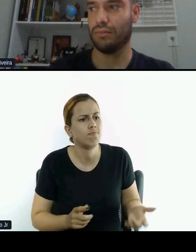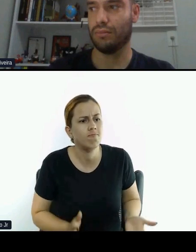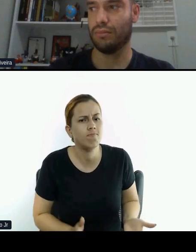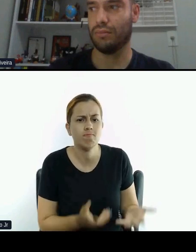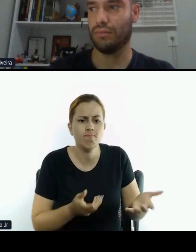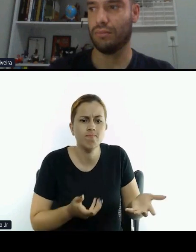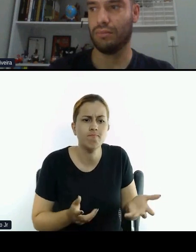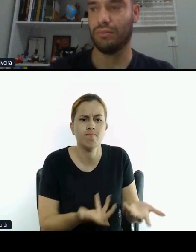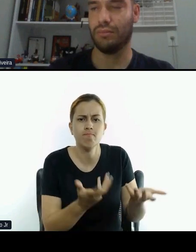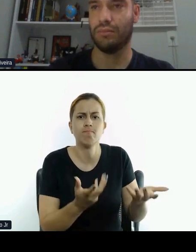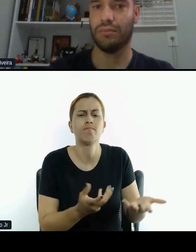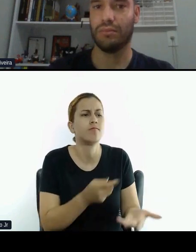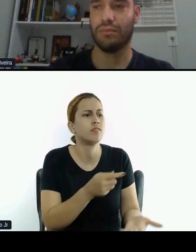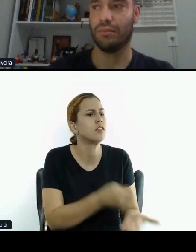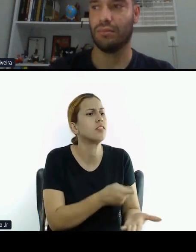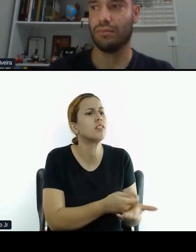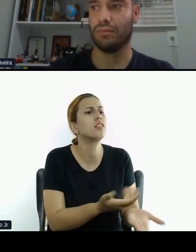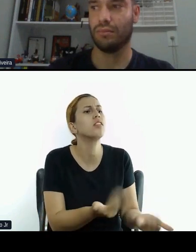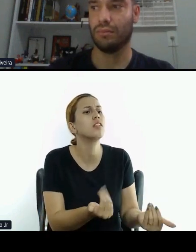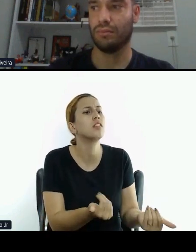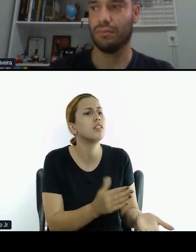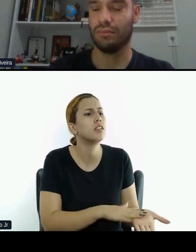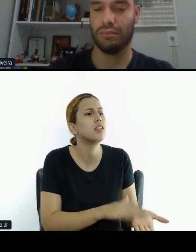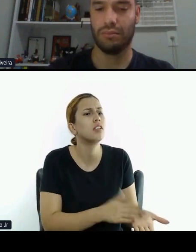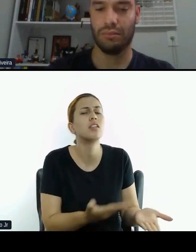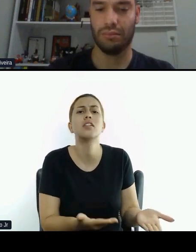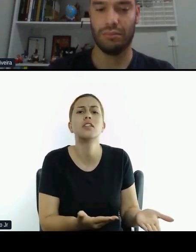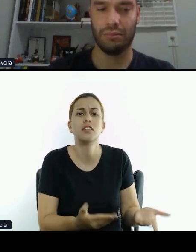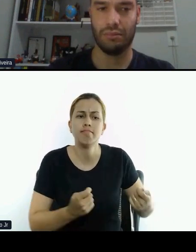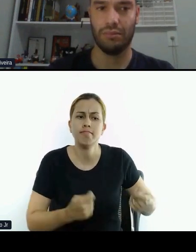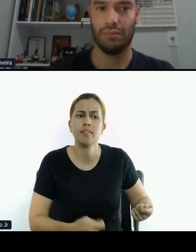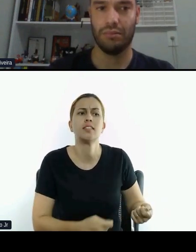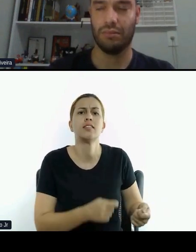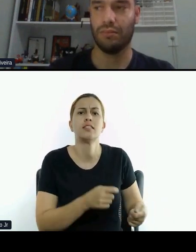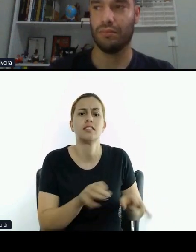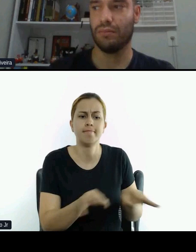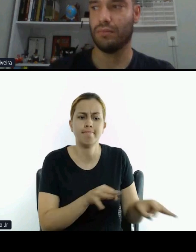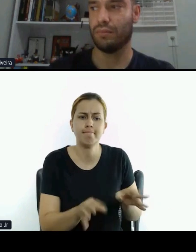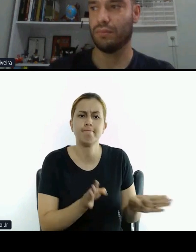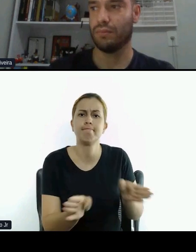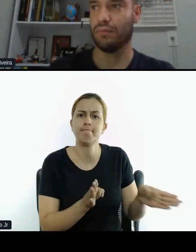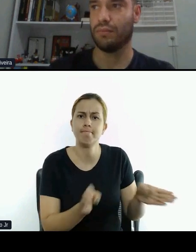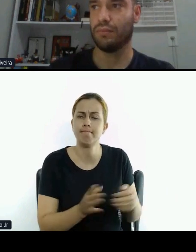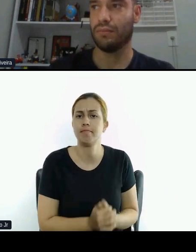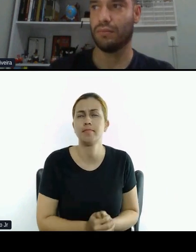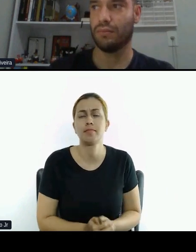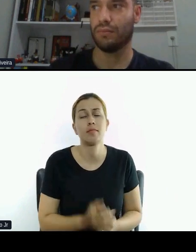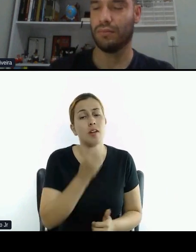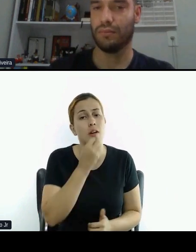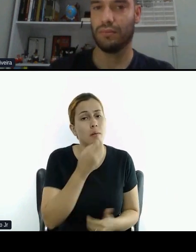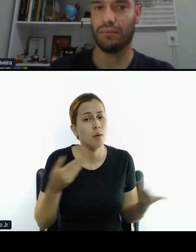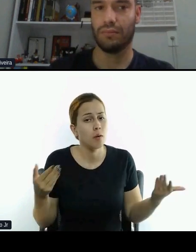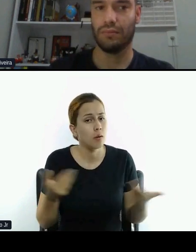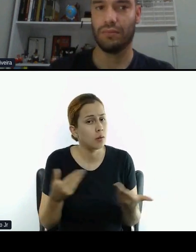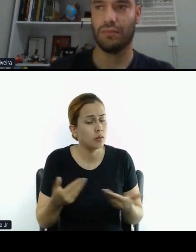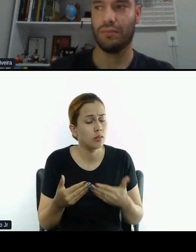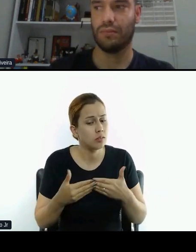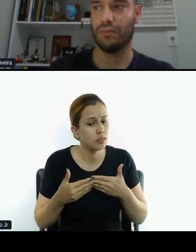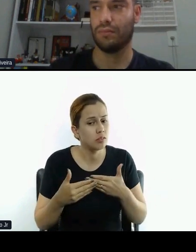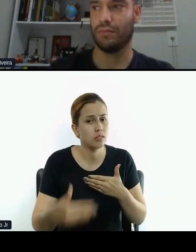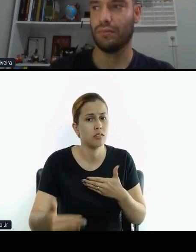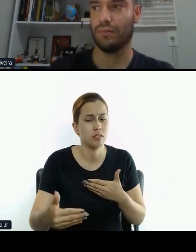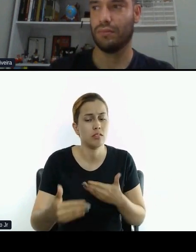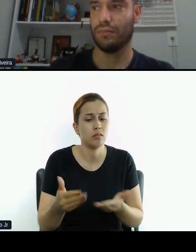nas empresas que tem que ser atendida, né? A gente, graças a Deus, ouviu hoje, no início das palestras